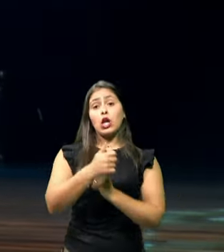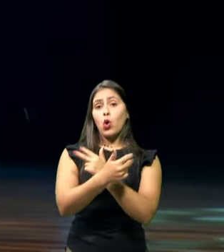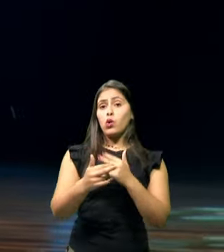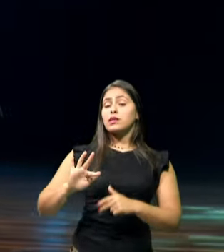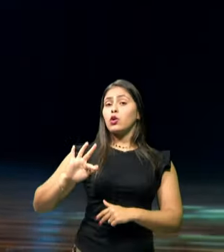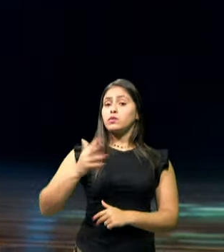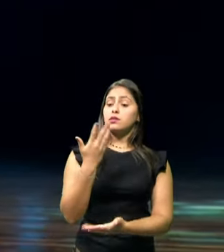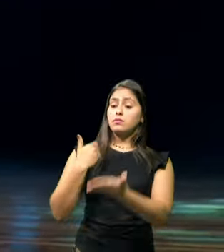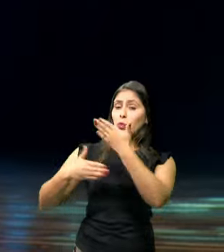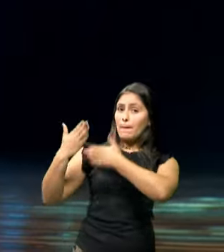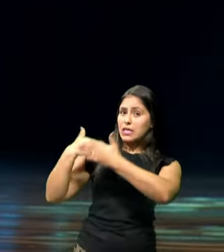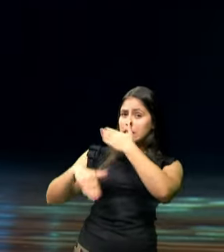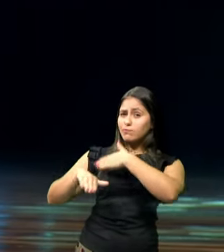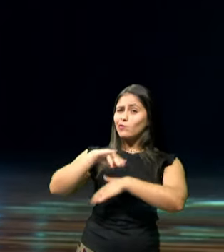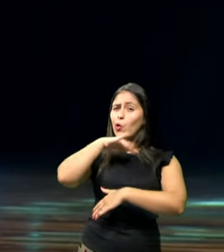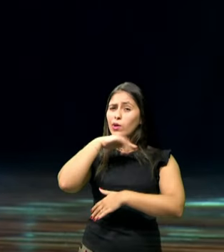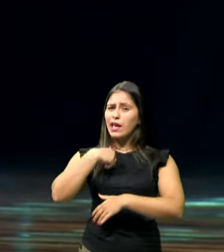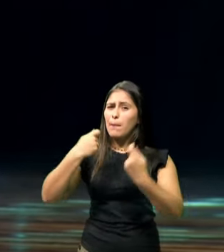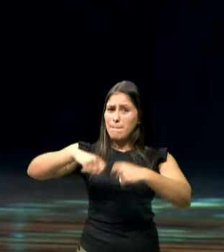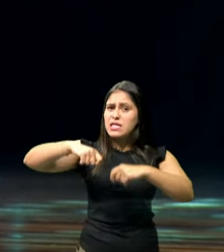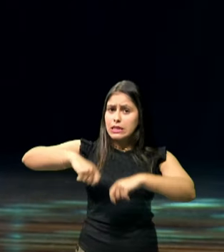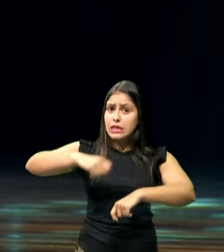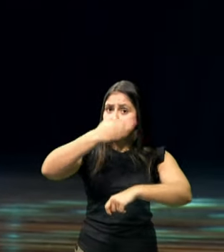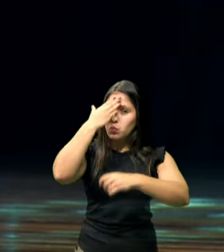ruim que eu tenho que esquecer.